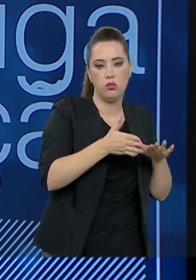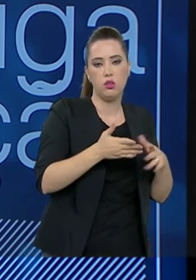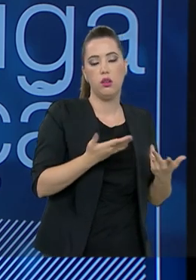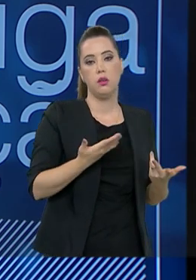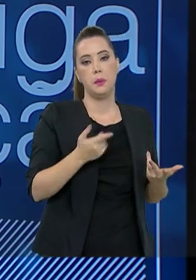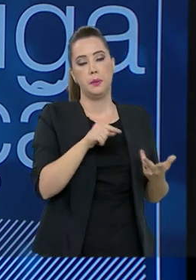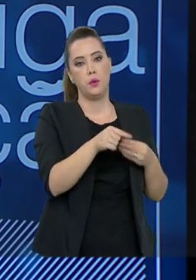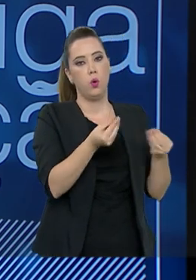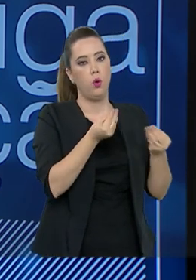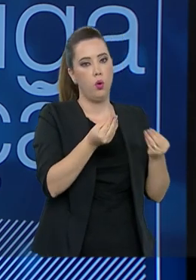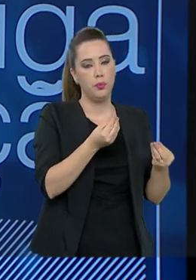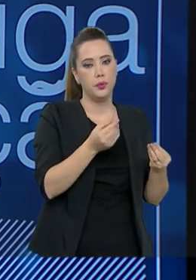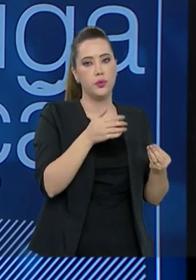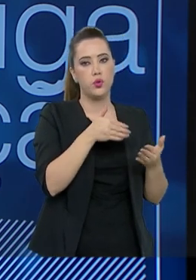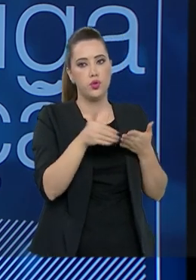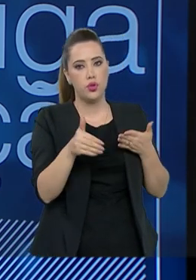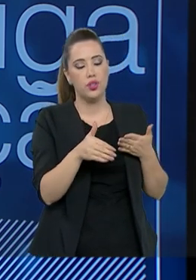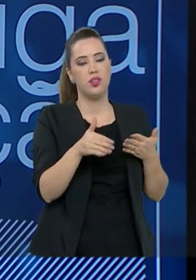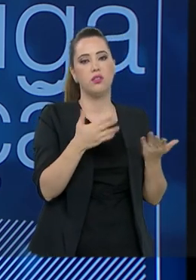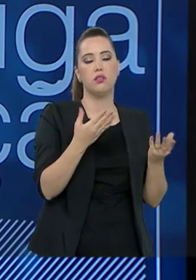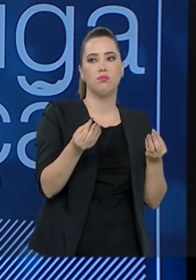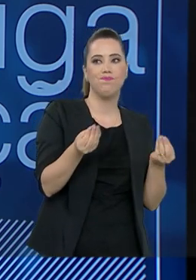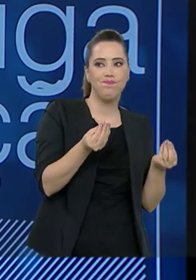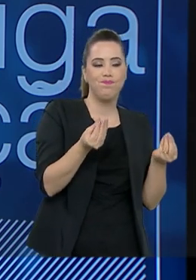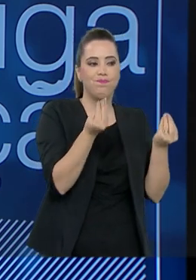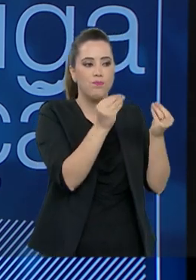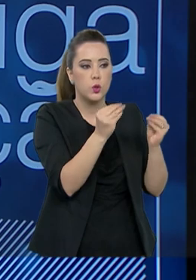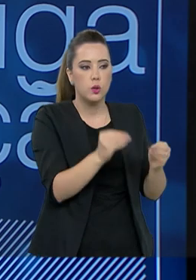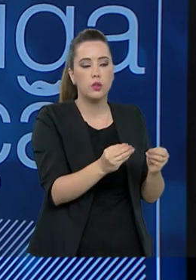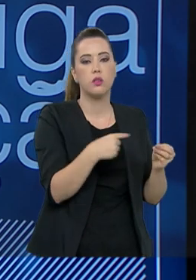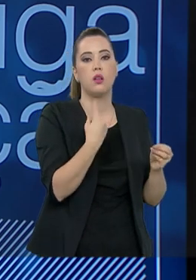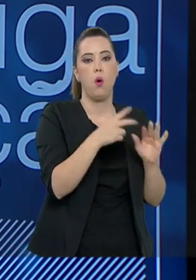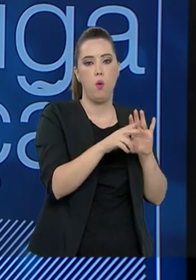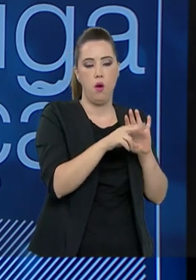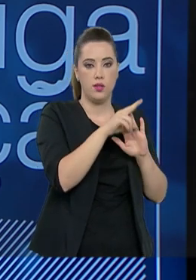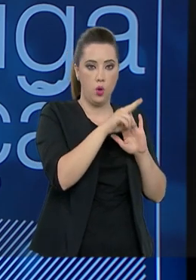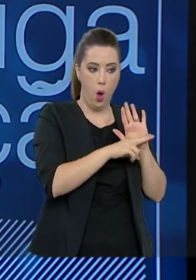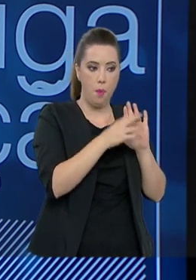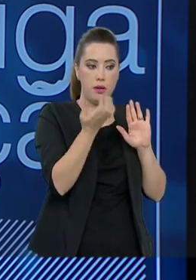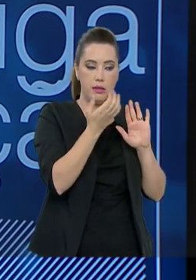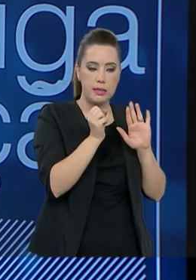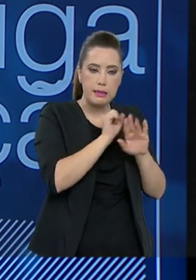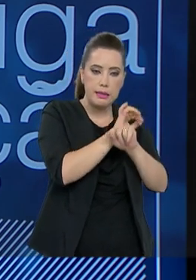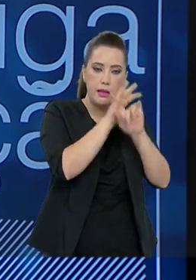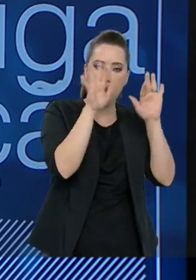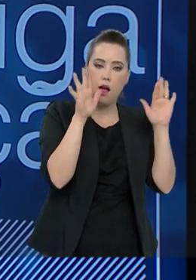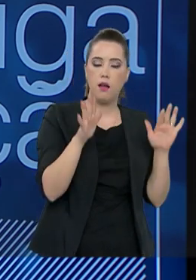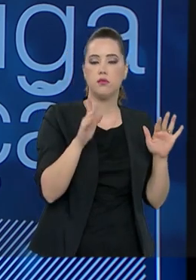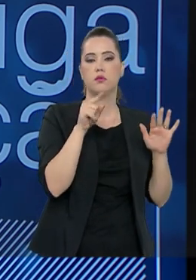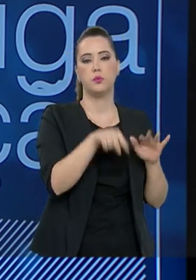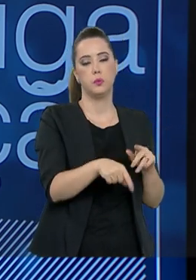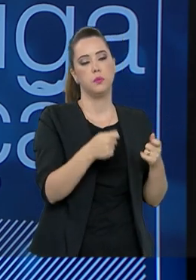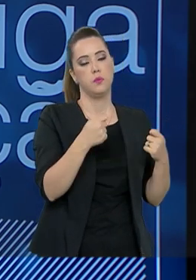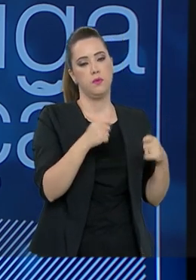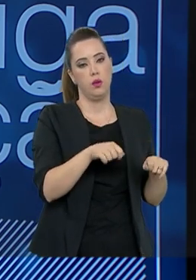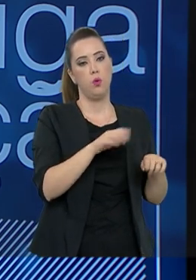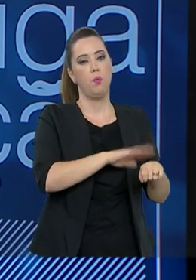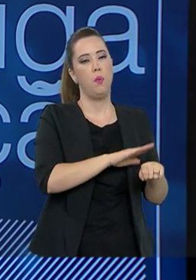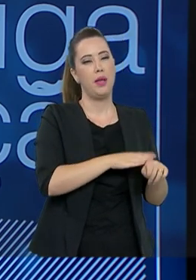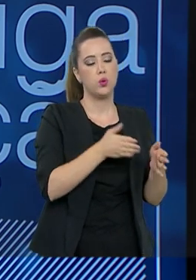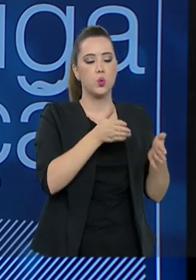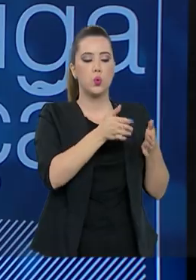anticrime pretende deixar muito claro as situações onde o material biológico do condenado deve ser